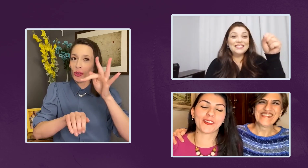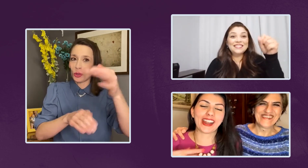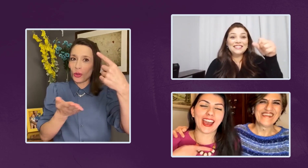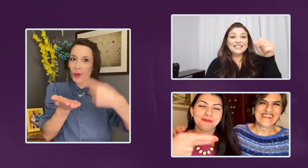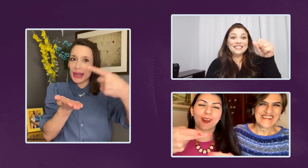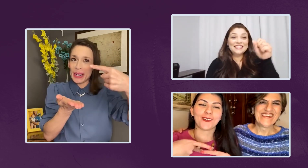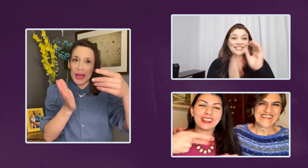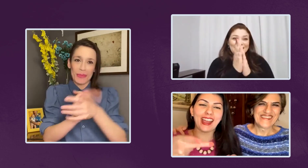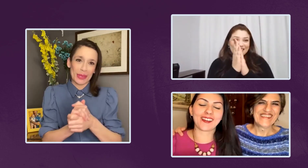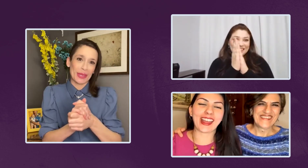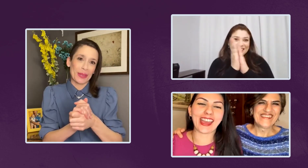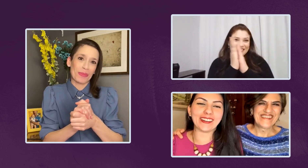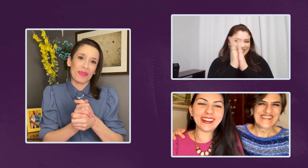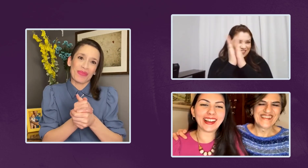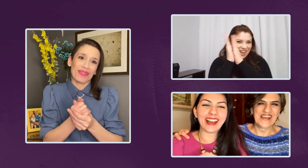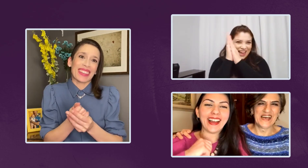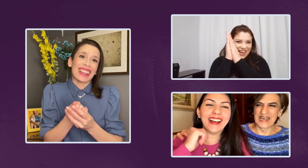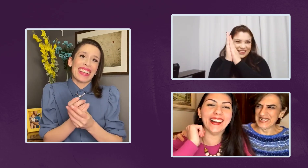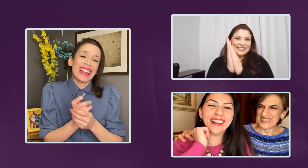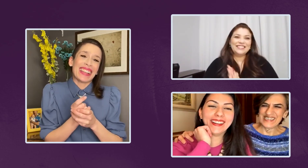Depois Pode convidar. futuro Pode convidar que eu marcamos. quero.